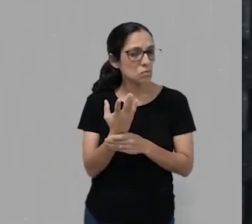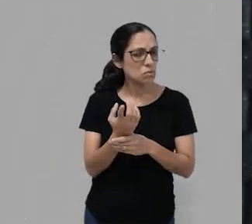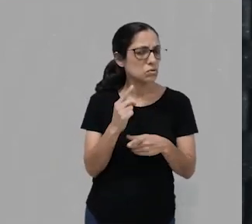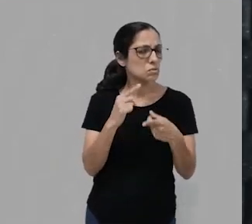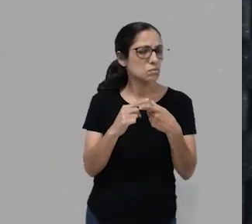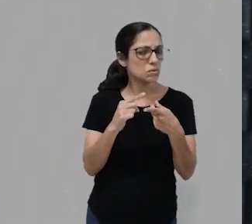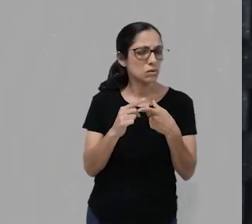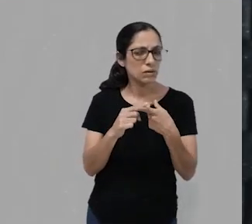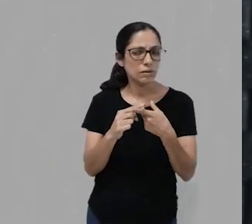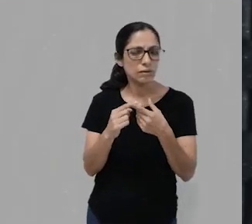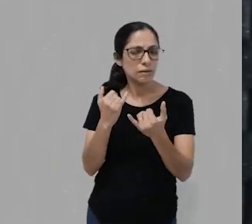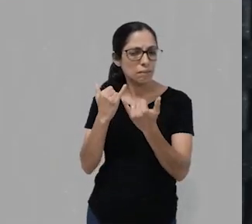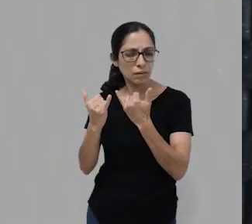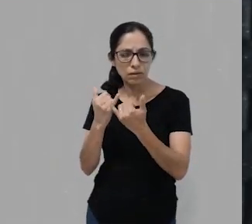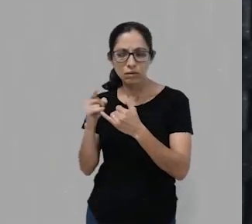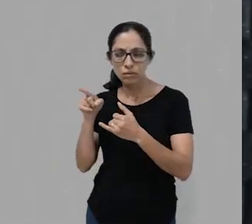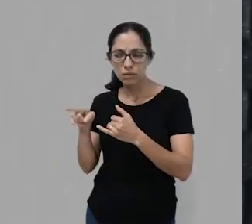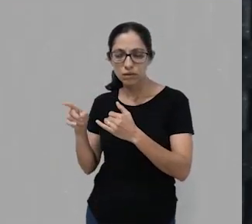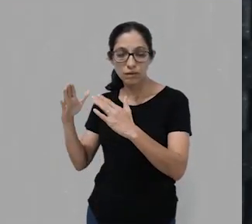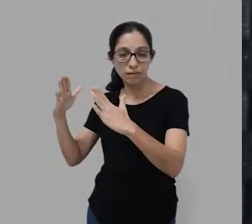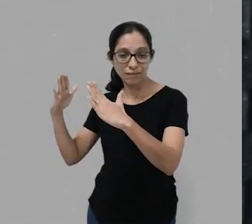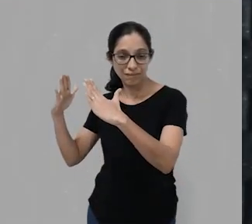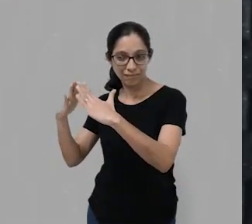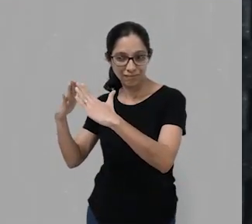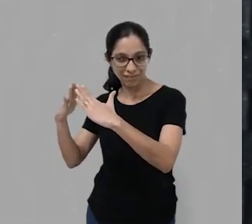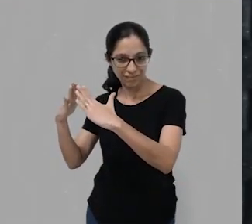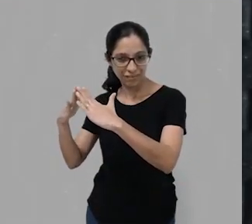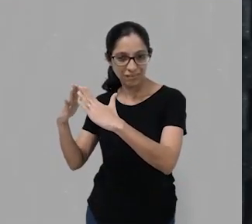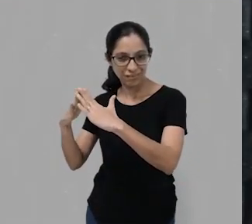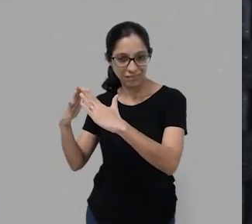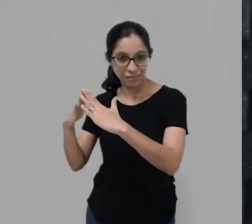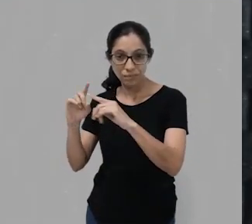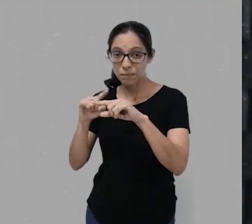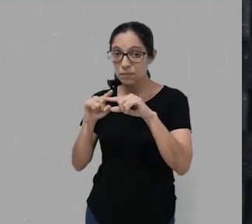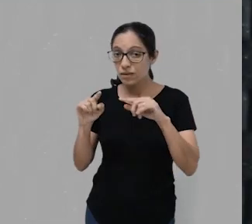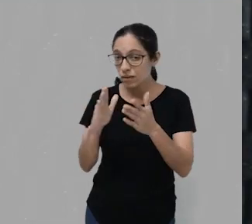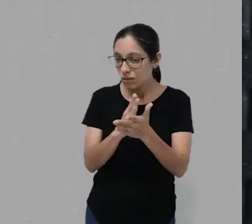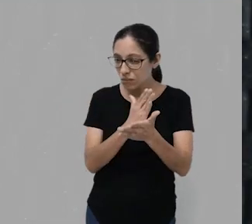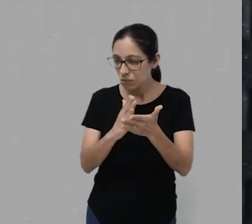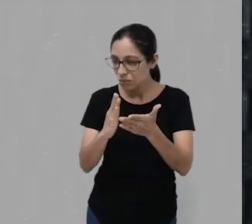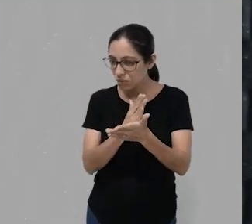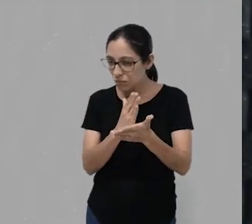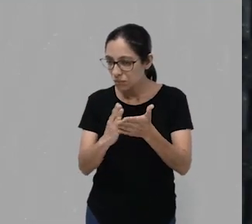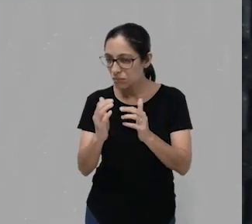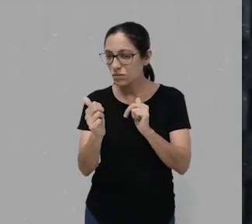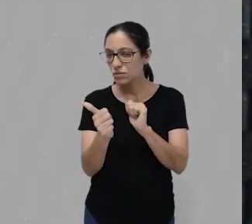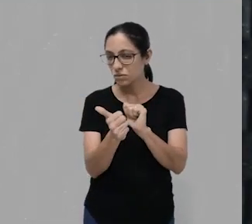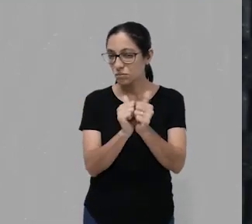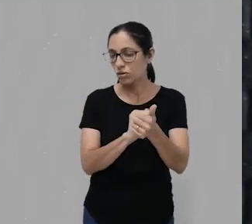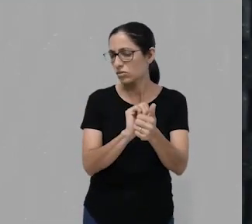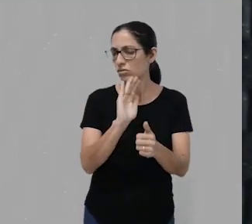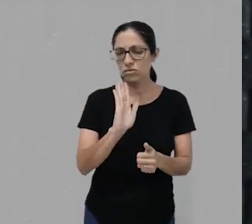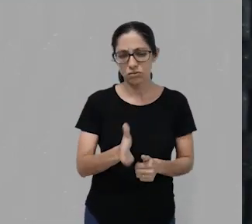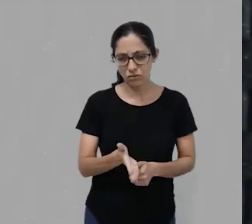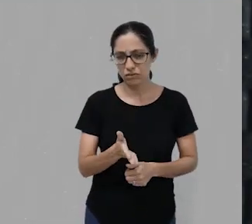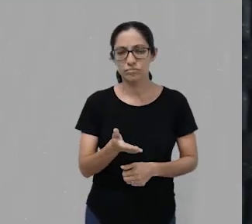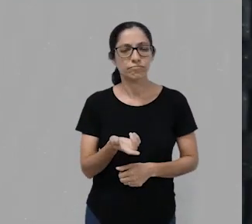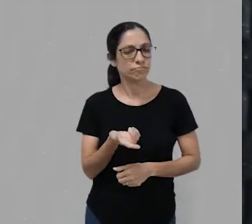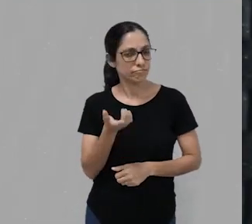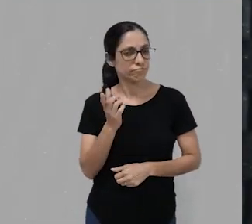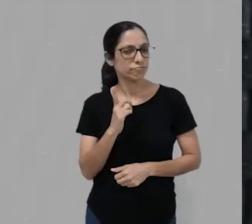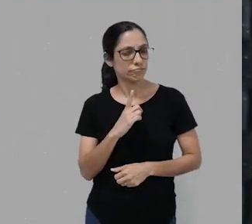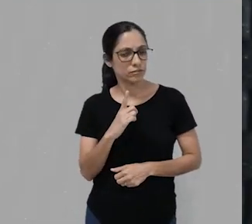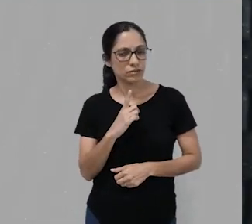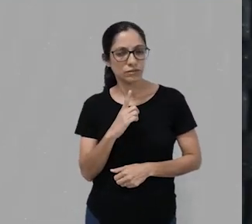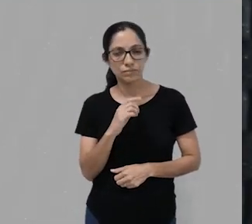aqui, mas algumas modalidades esportivas parecidas com o badminton já existiam. Tá aqui, ó,